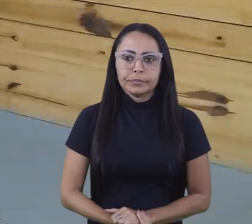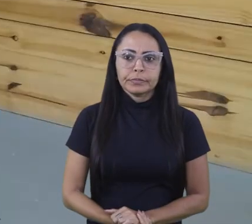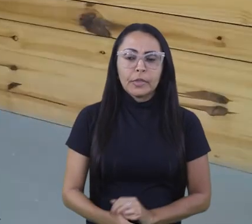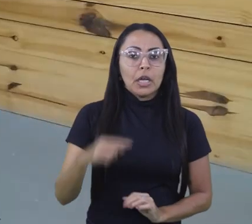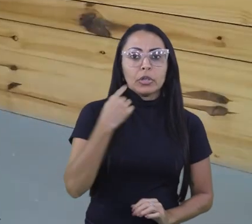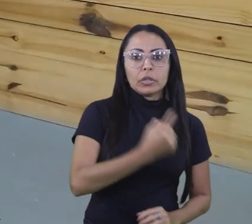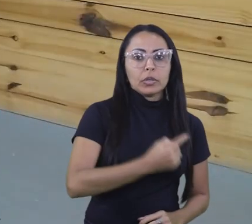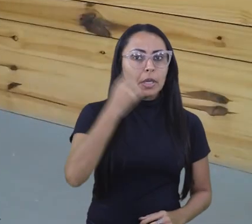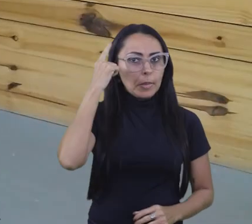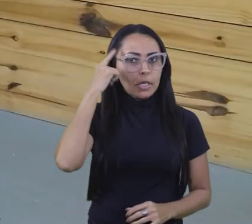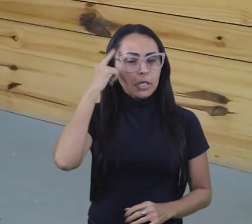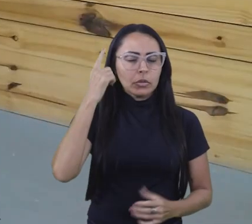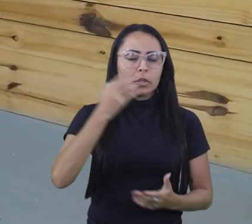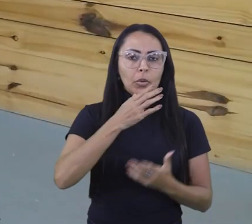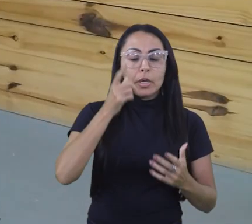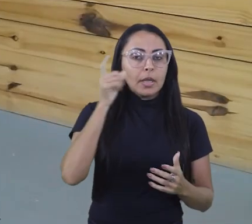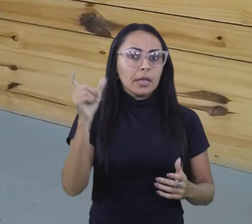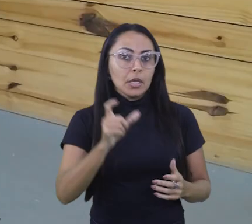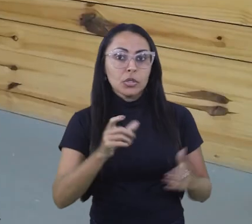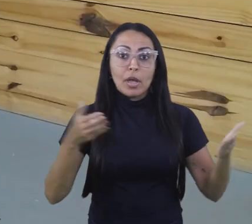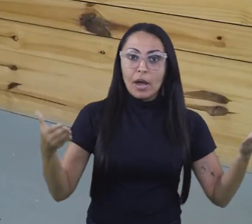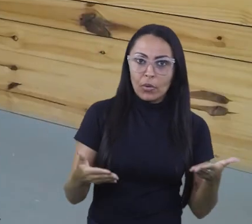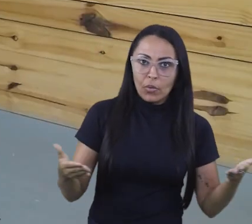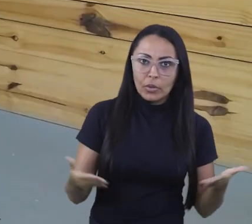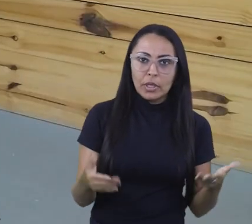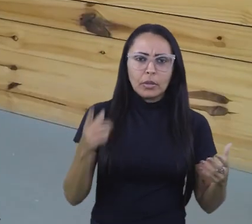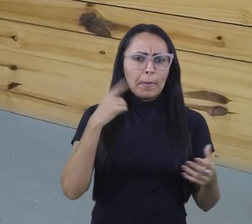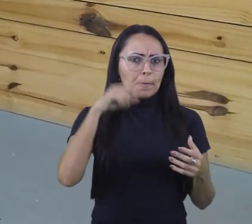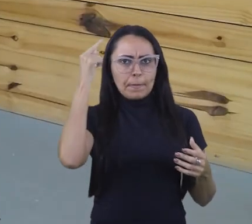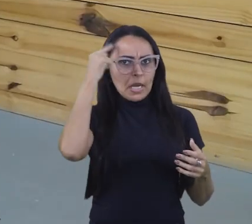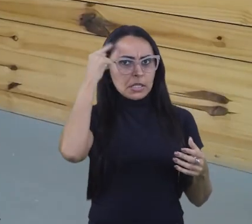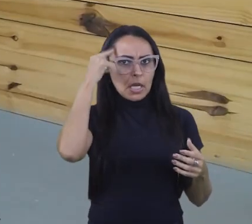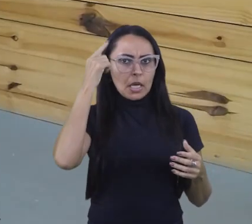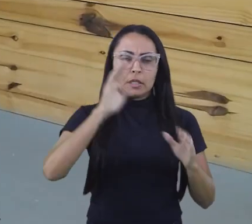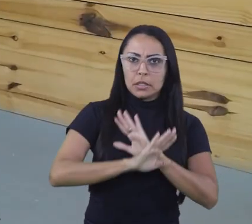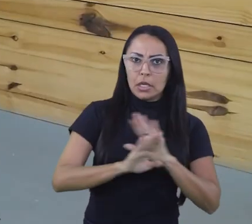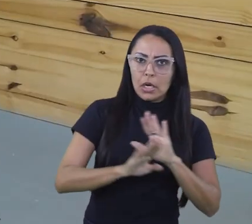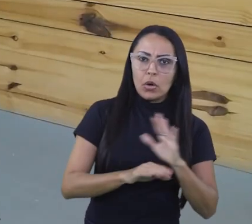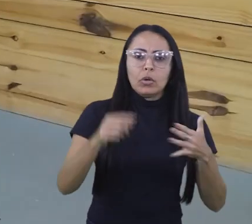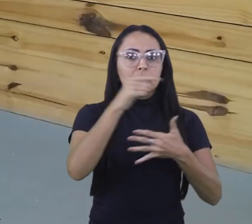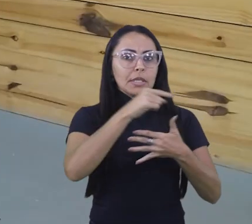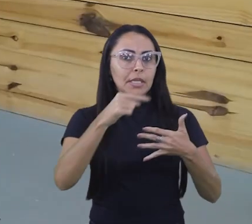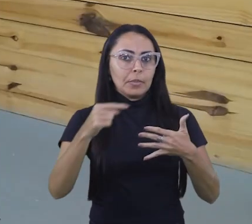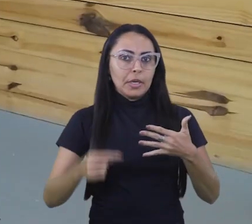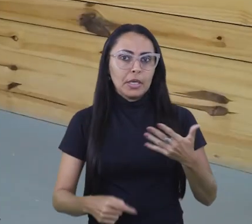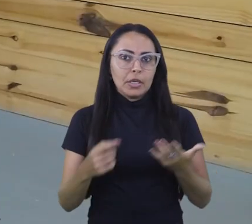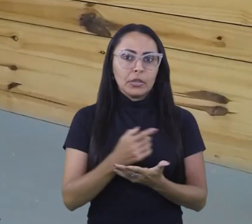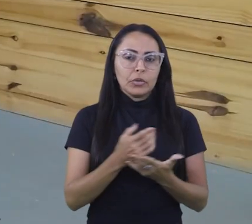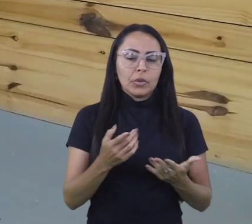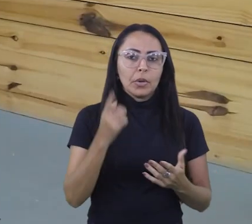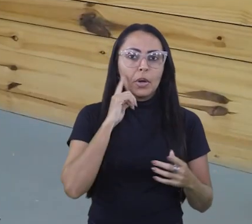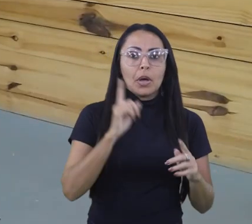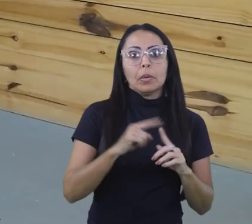não está pensando fisicamente. O interesse da gente nesse momento não é pensar o físico, né? Os elementos físicos de um documento ou de um livro,